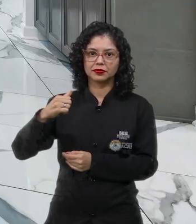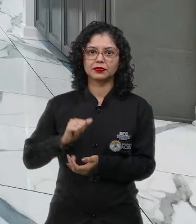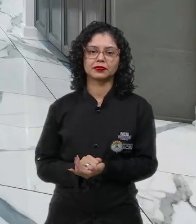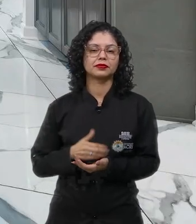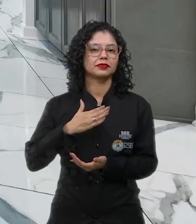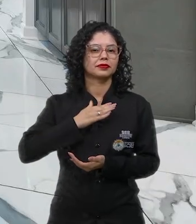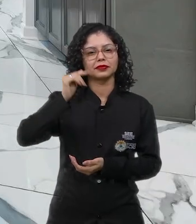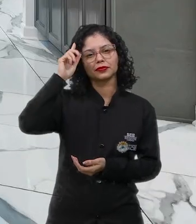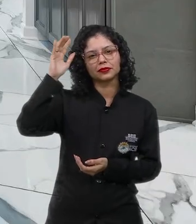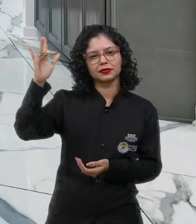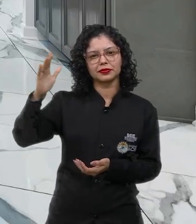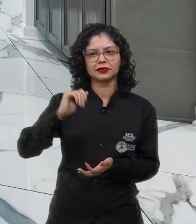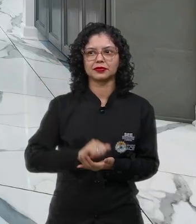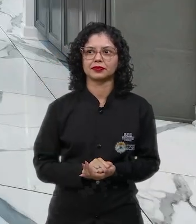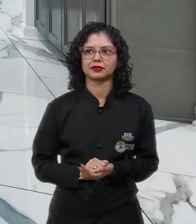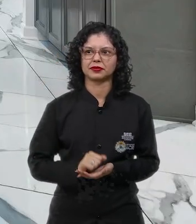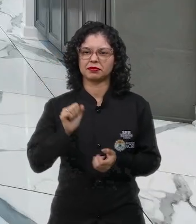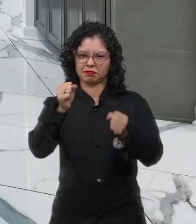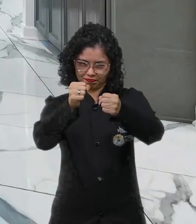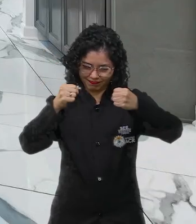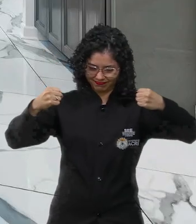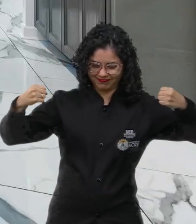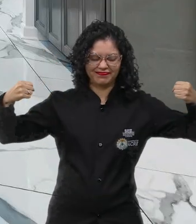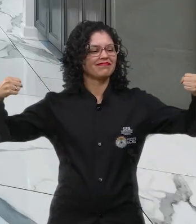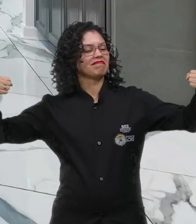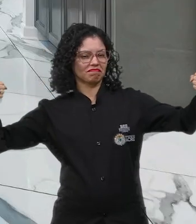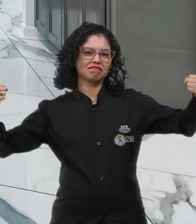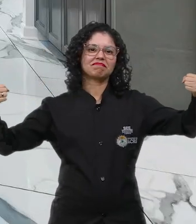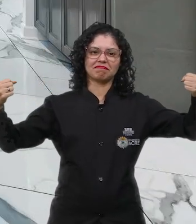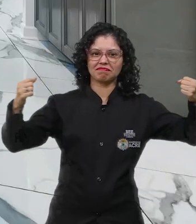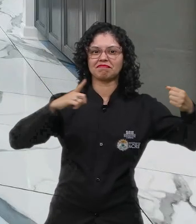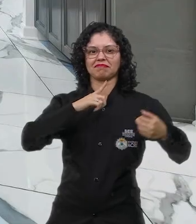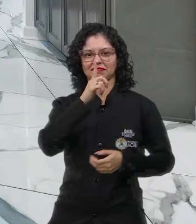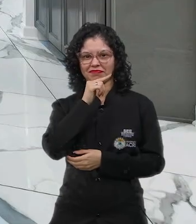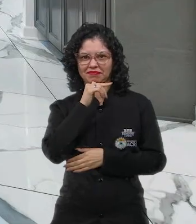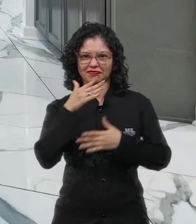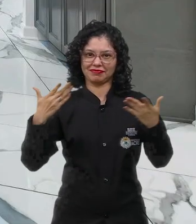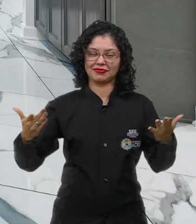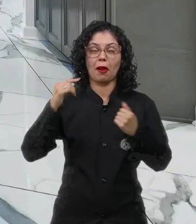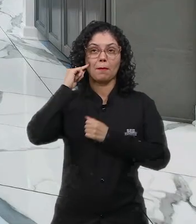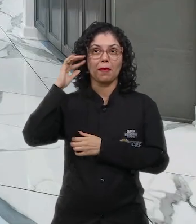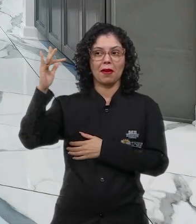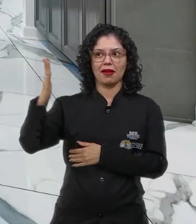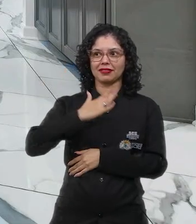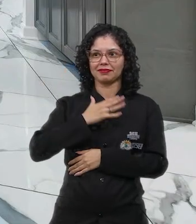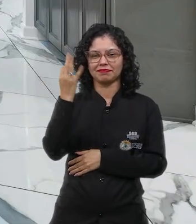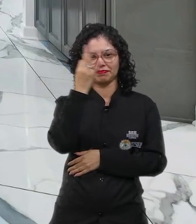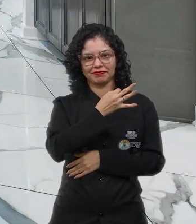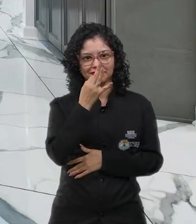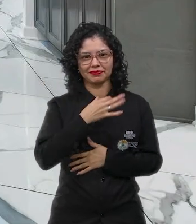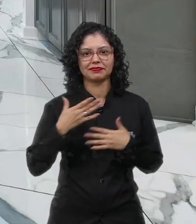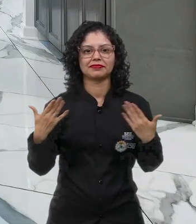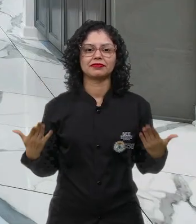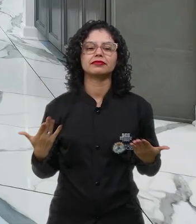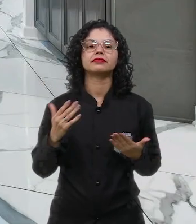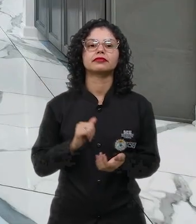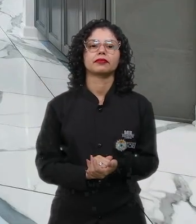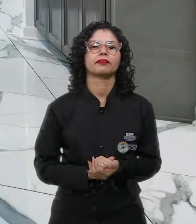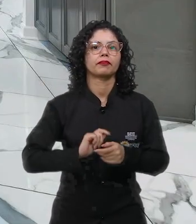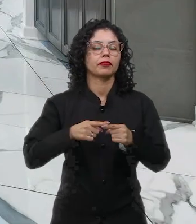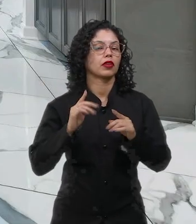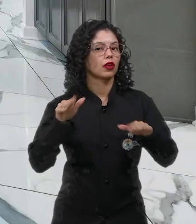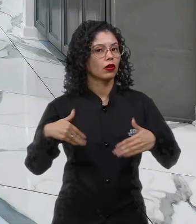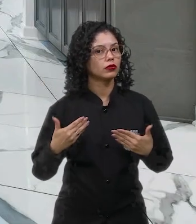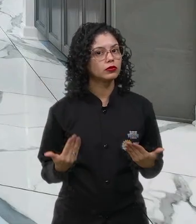Meu sonho, ó, uma geladeira assim de 2 portas, com água, com touchscreen, coisa mais linda, né, gente? Então, aqui, ó, qual